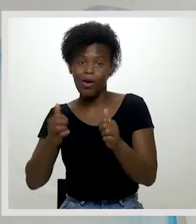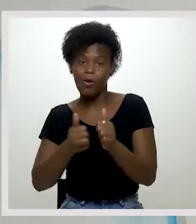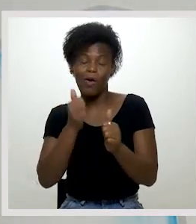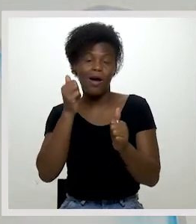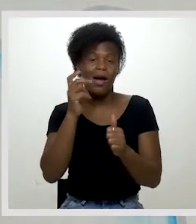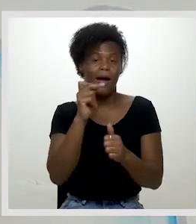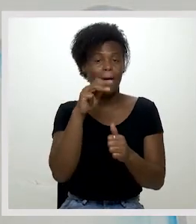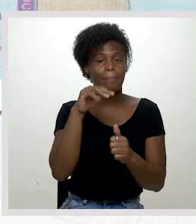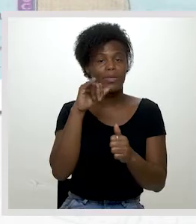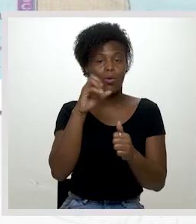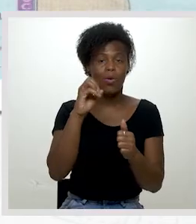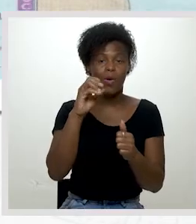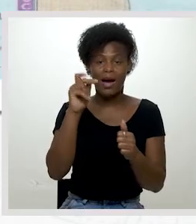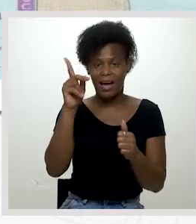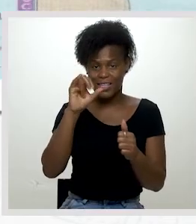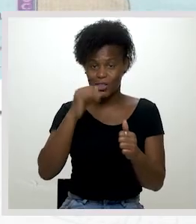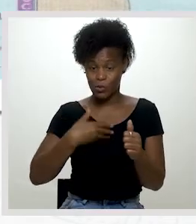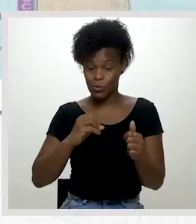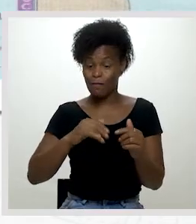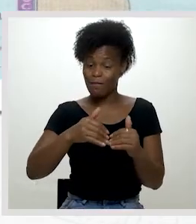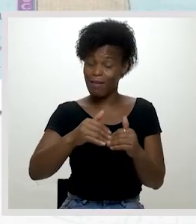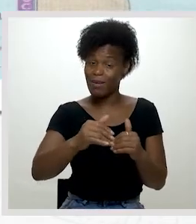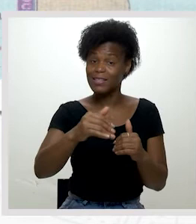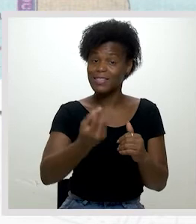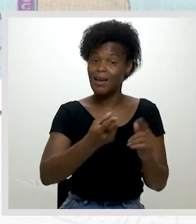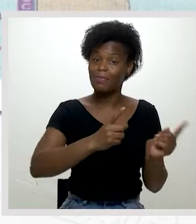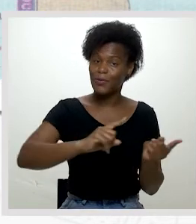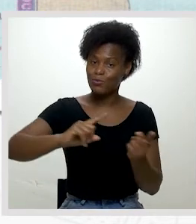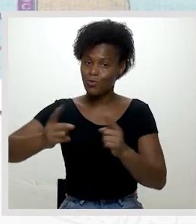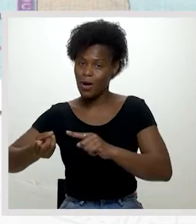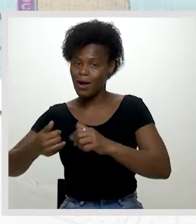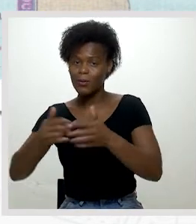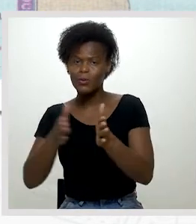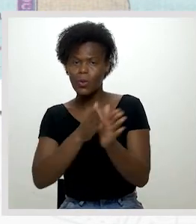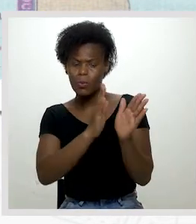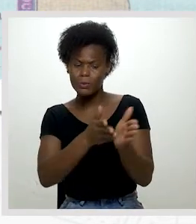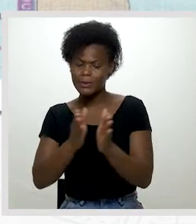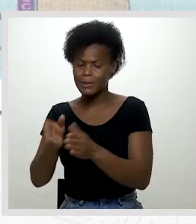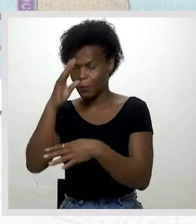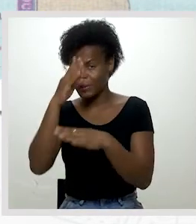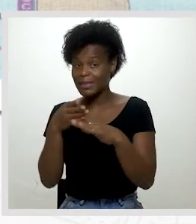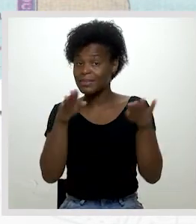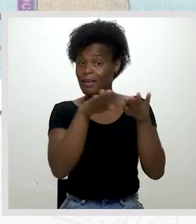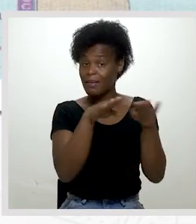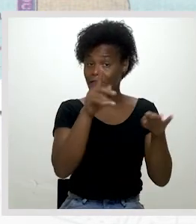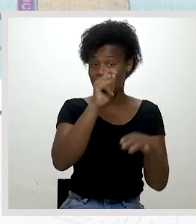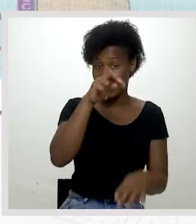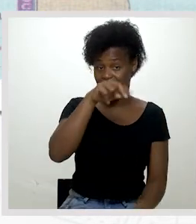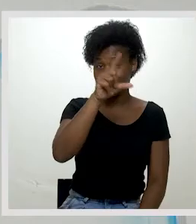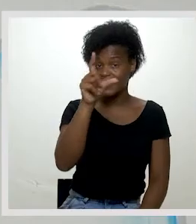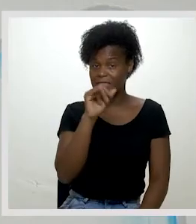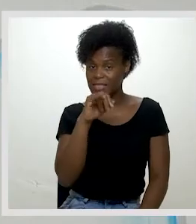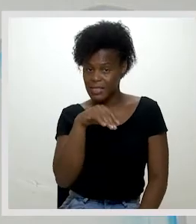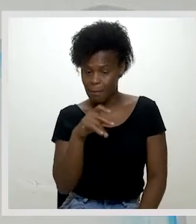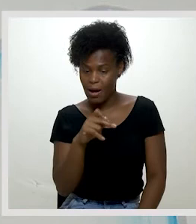aminoácido a ser transportado. Este processo, todo este processo, ocorre a nível de enzimas, que